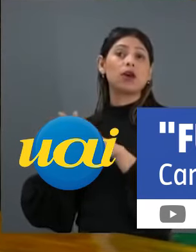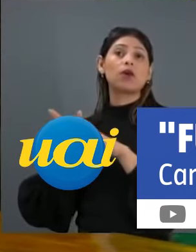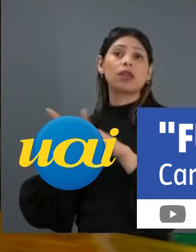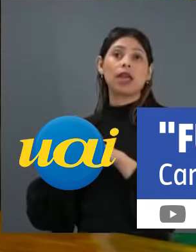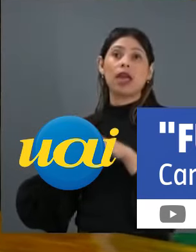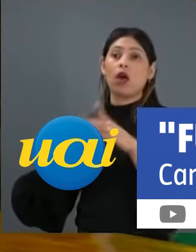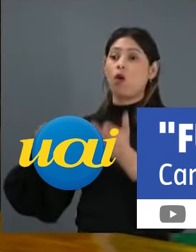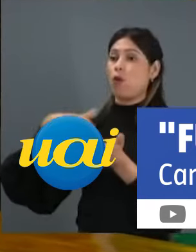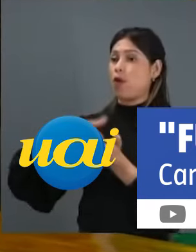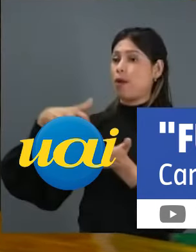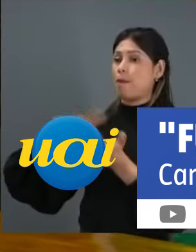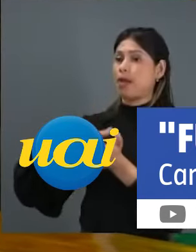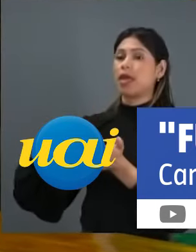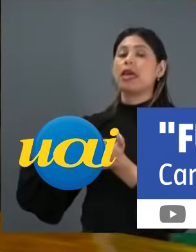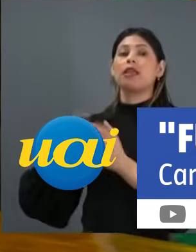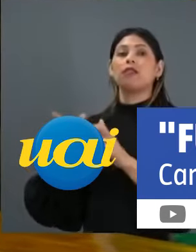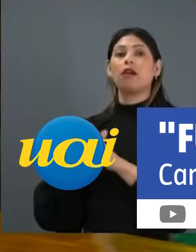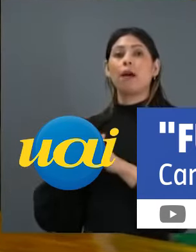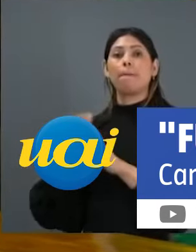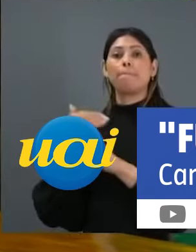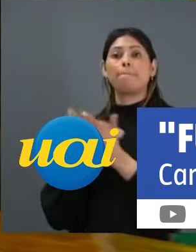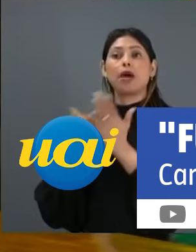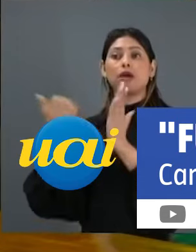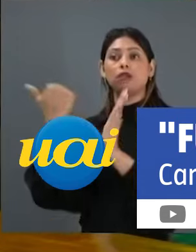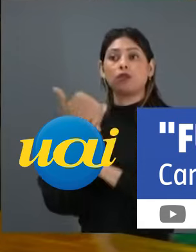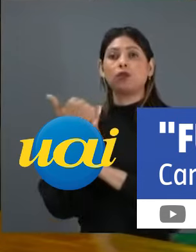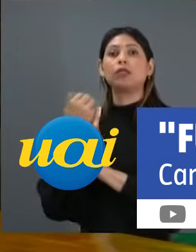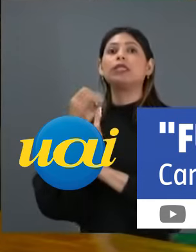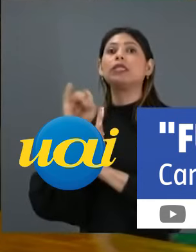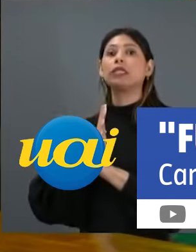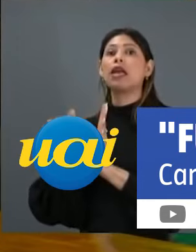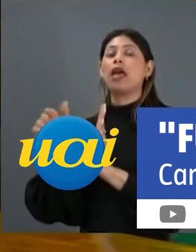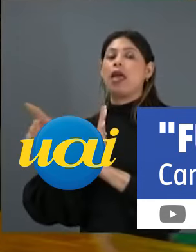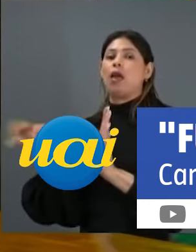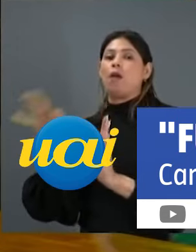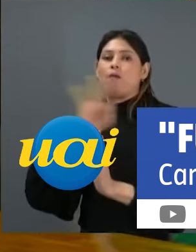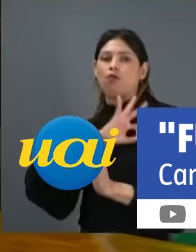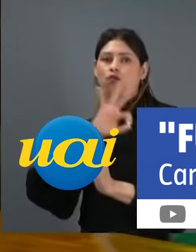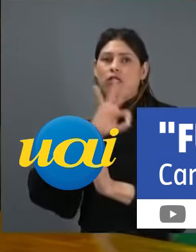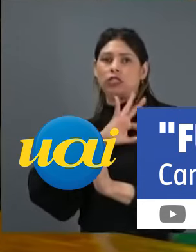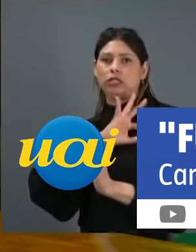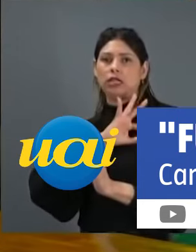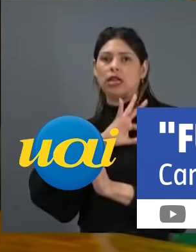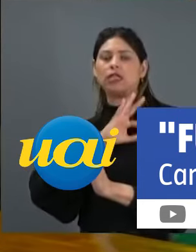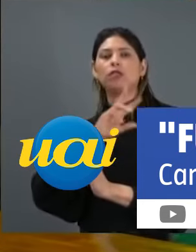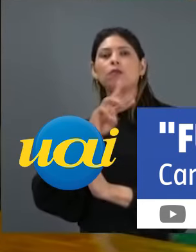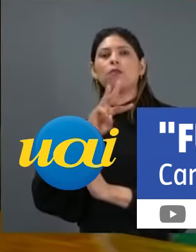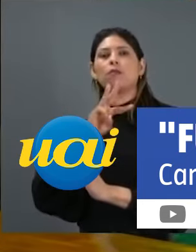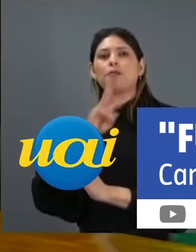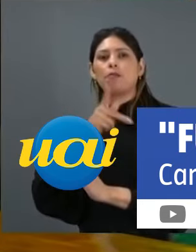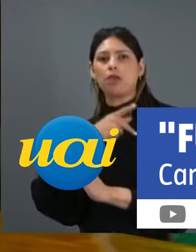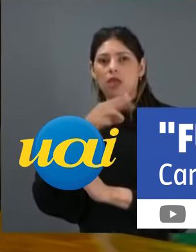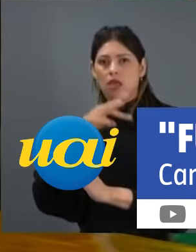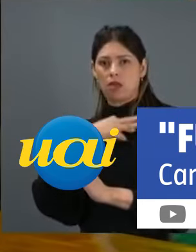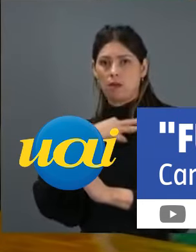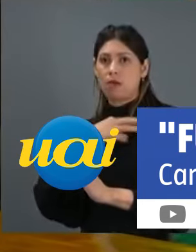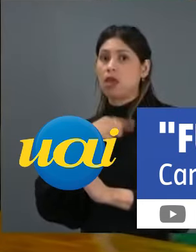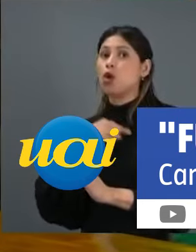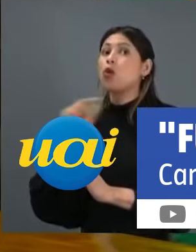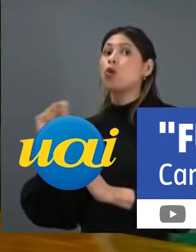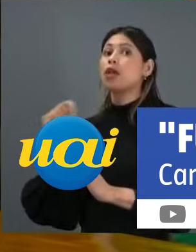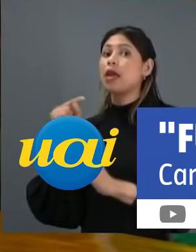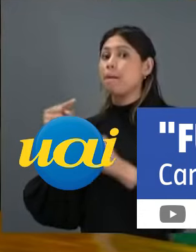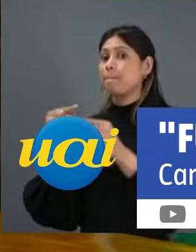quando fosse cometido por militares. Ora, o que se propõe aqui é exatamente impedir